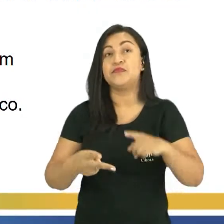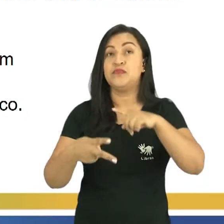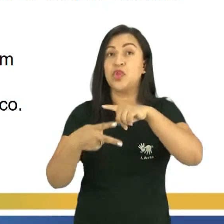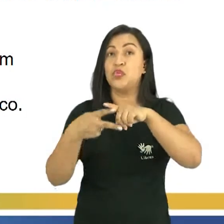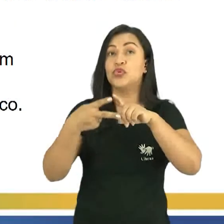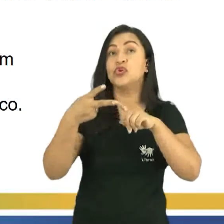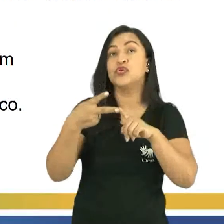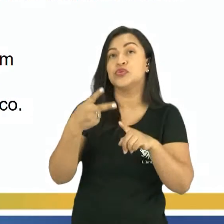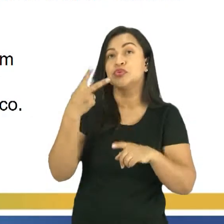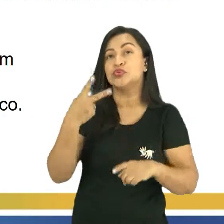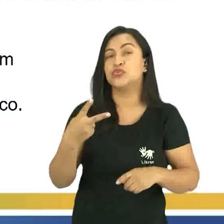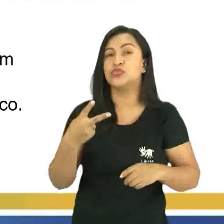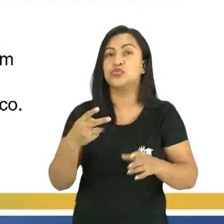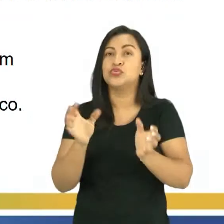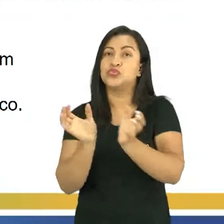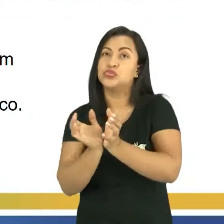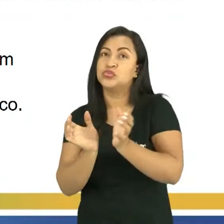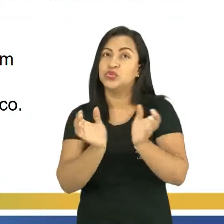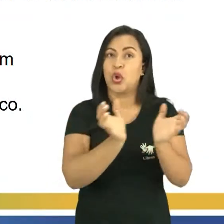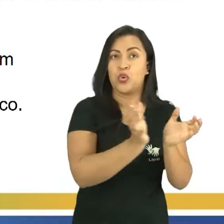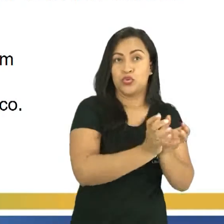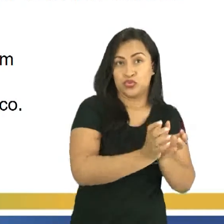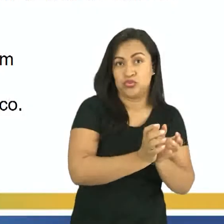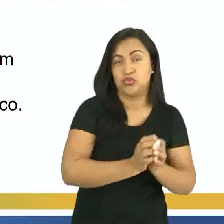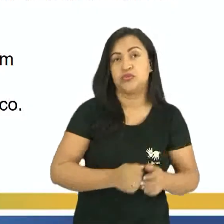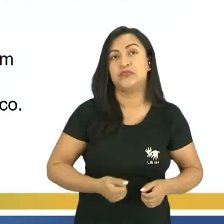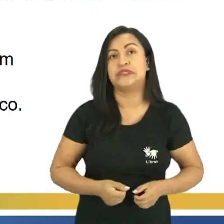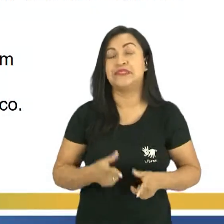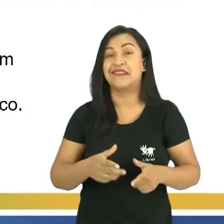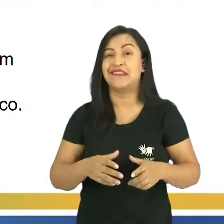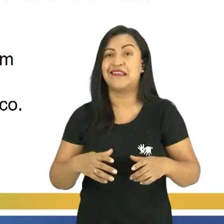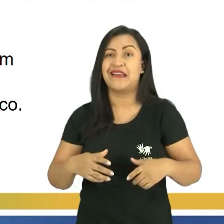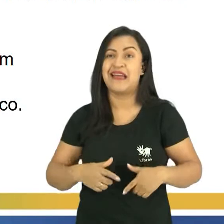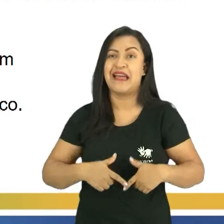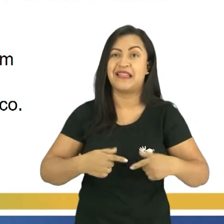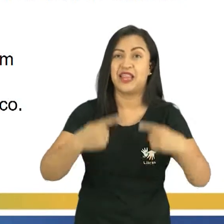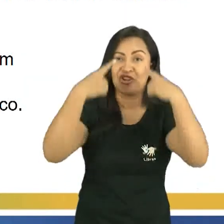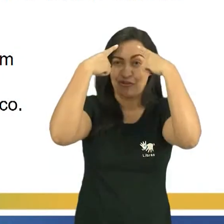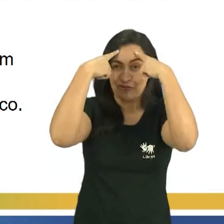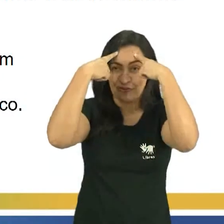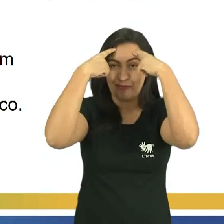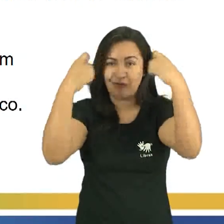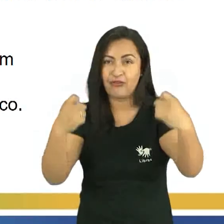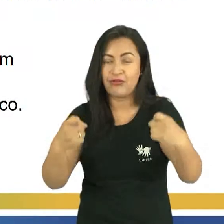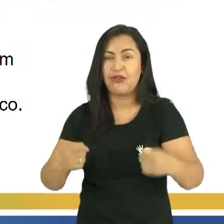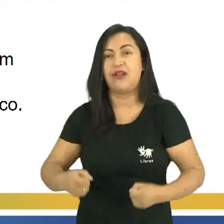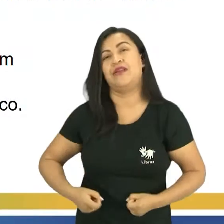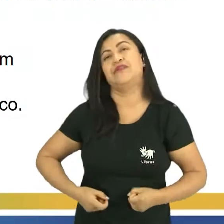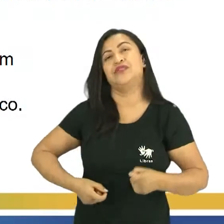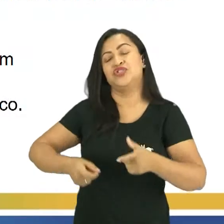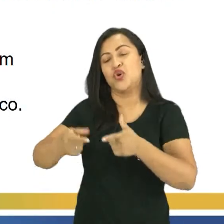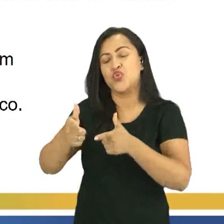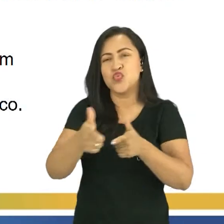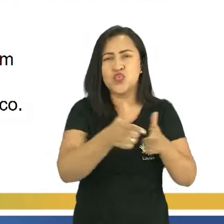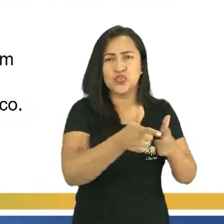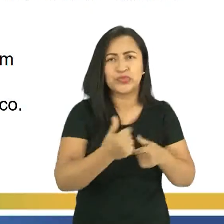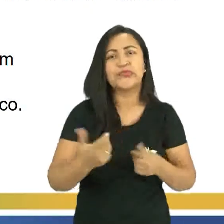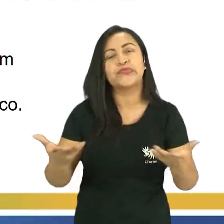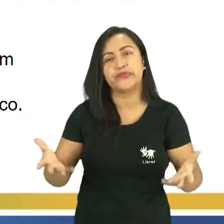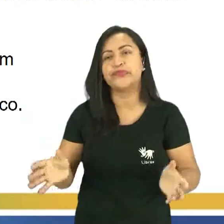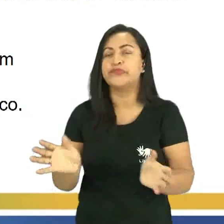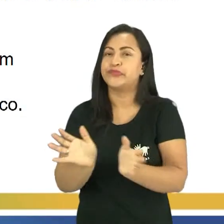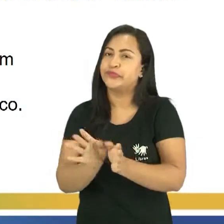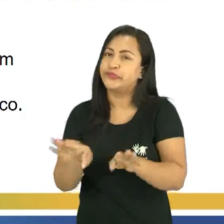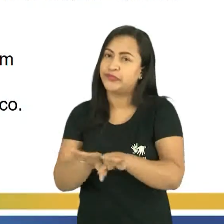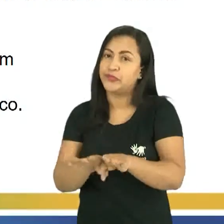atenção por chegar ao extremo mesmo, por chegar até ataques terroristas. Pelo menos alguns grupos serem considerados terroristas, tá? O